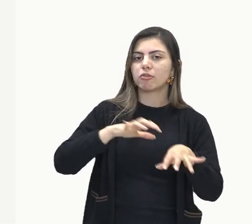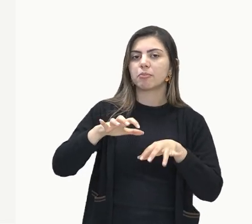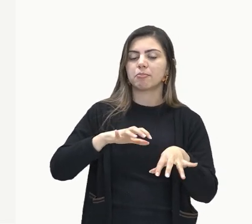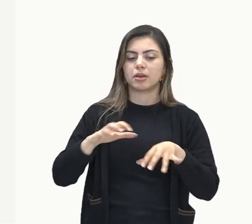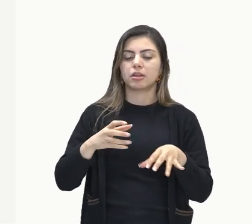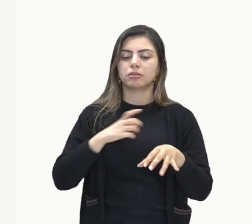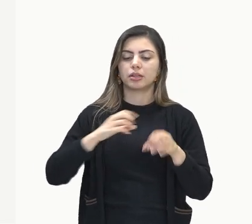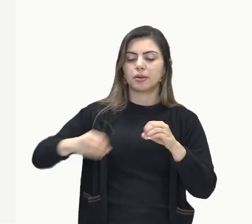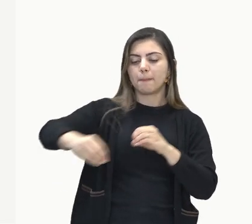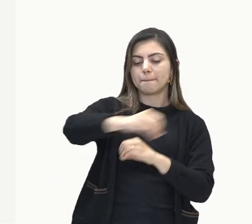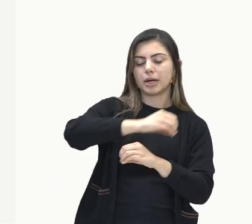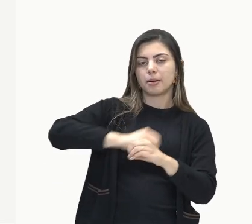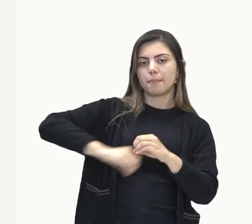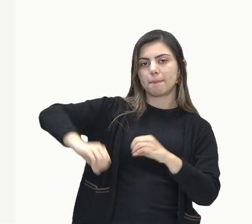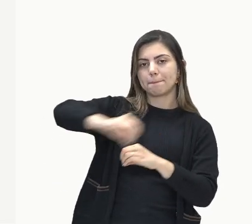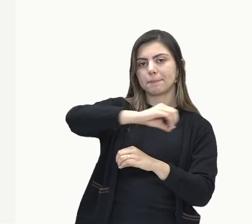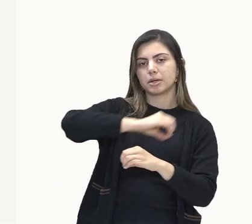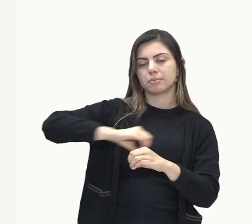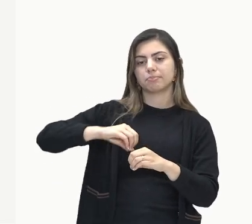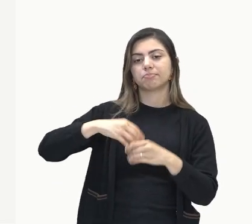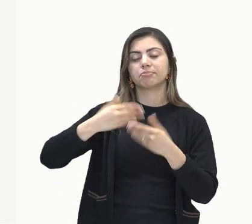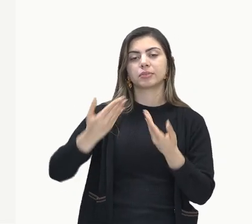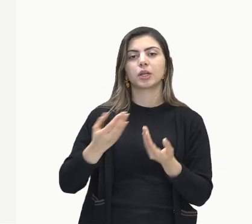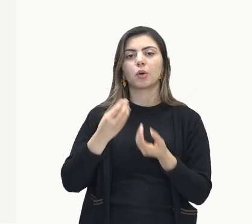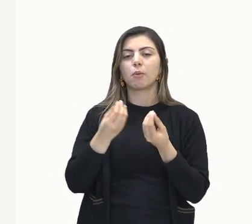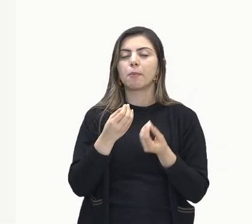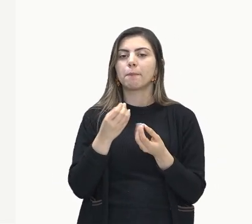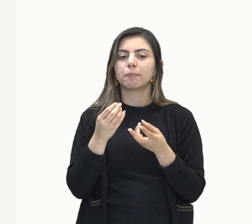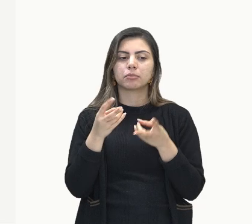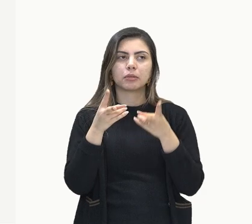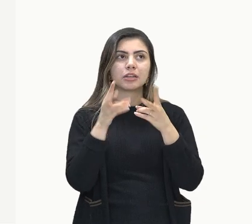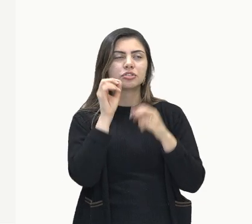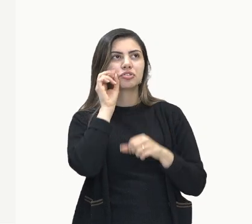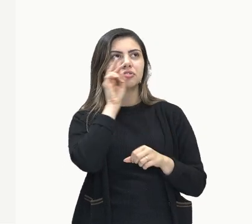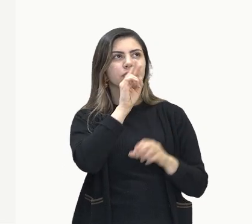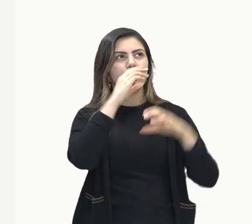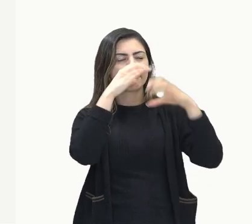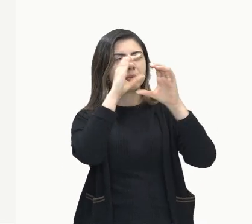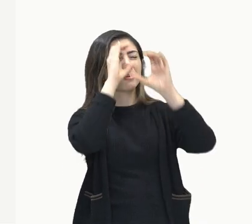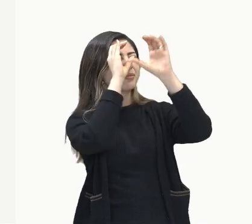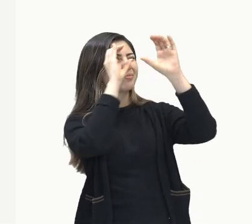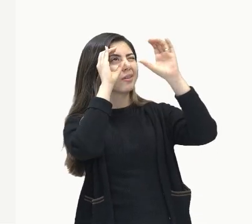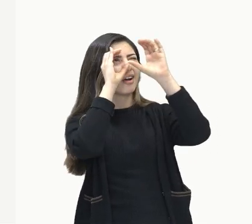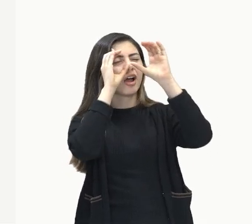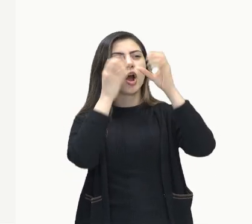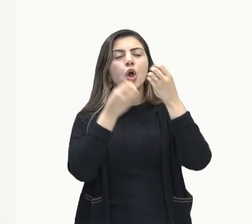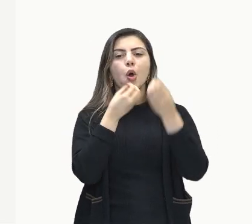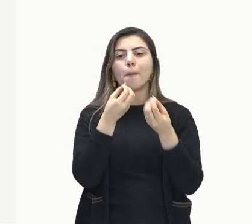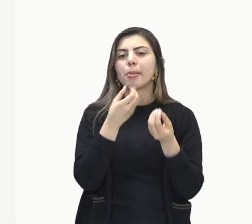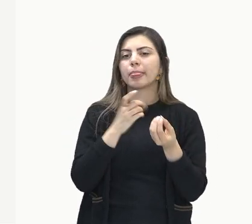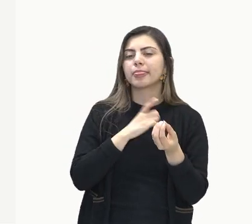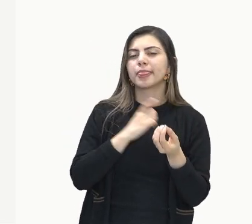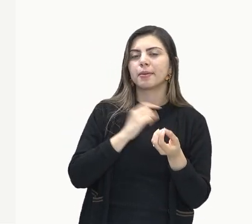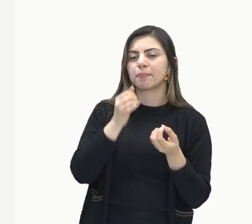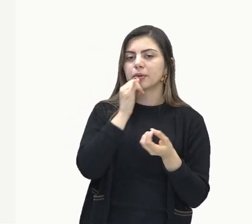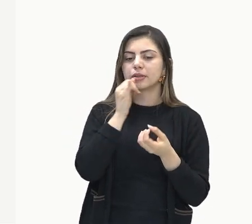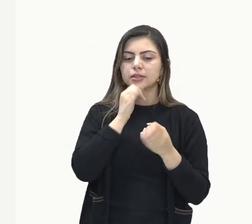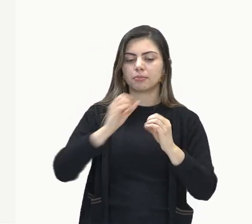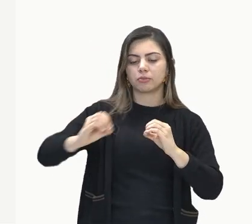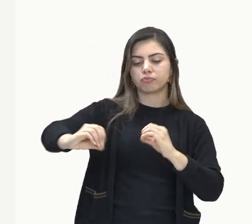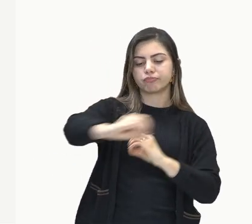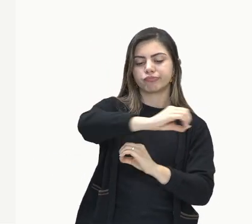planetas, que é quando um planeta é observado no céu se movendo em sentido contrário aos